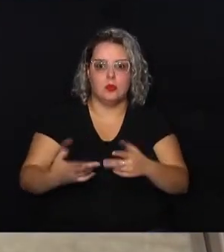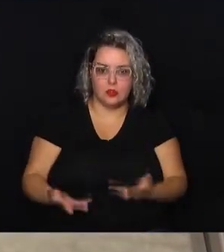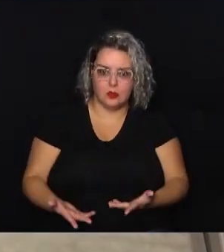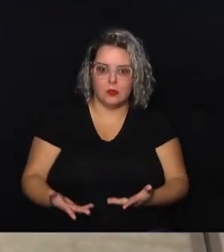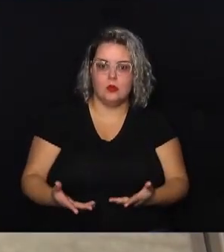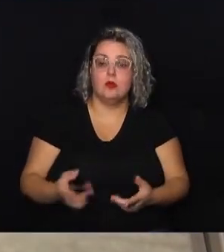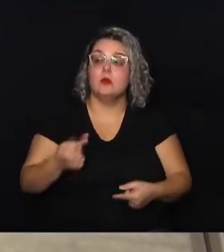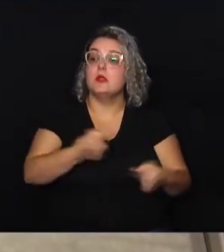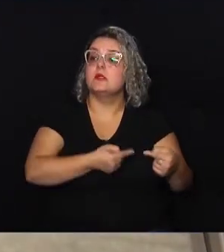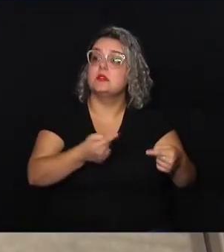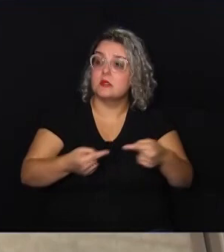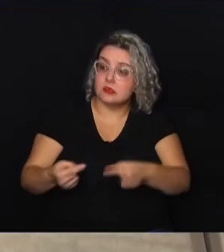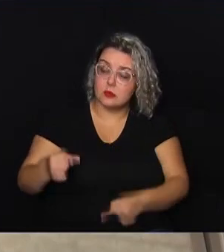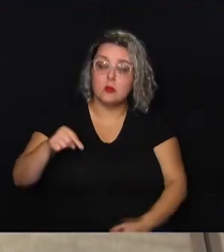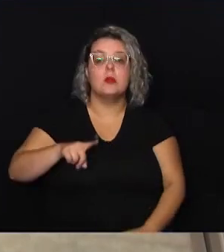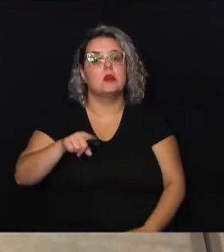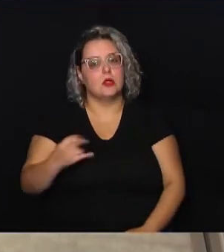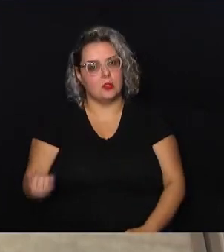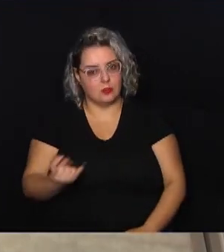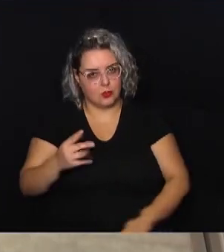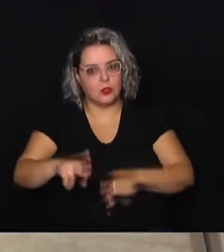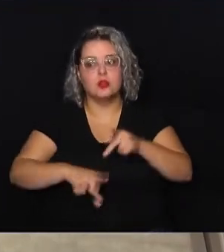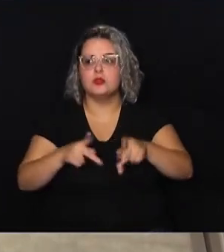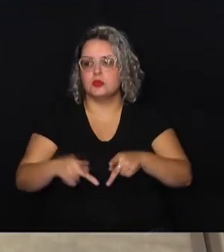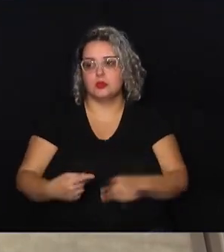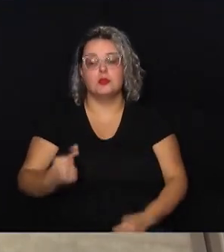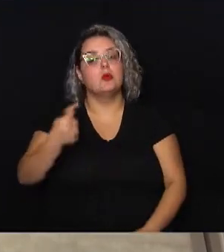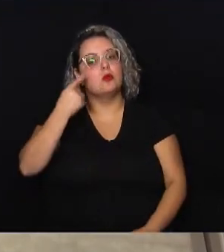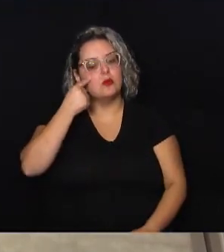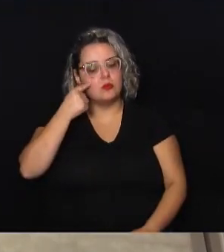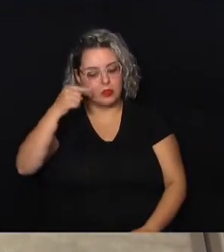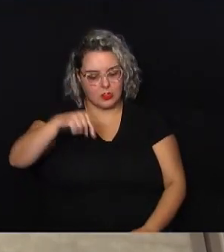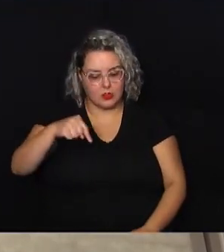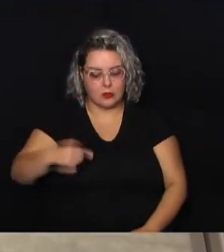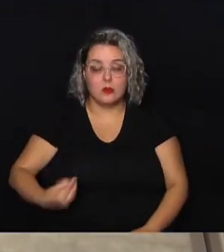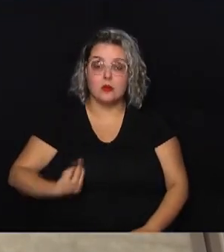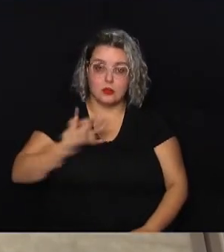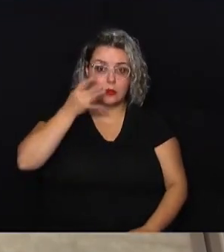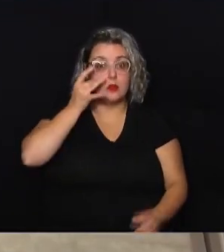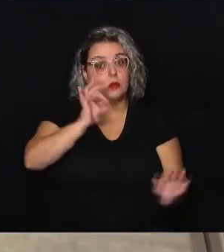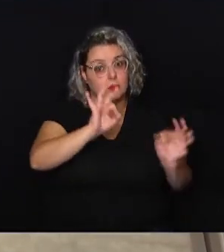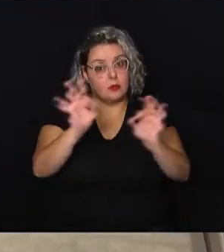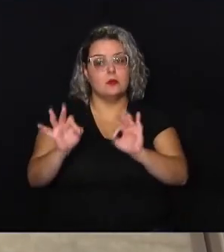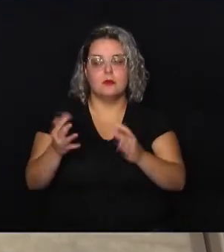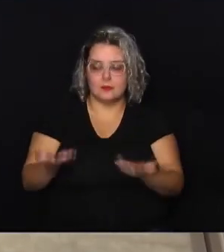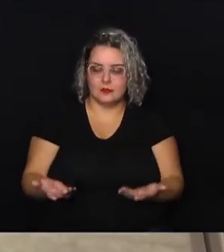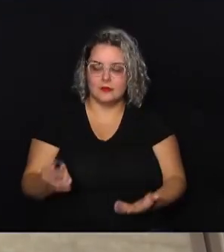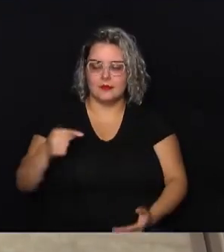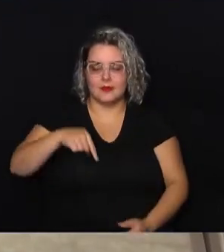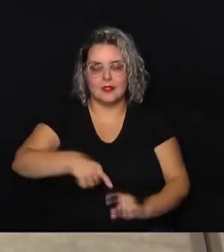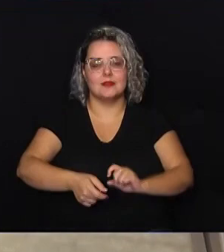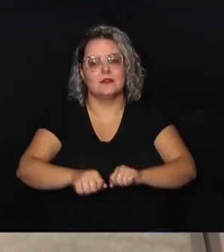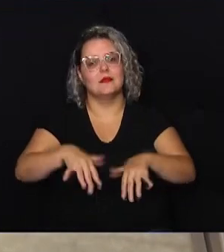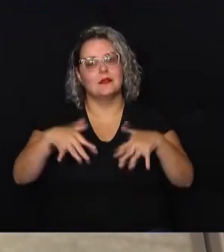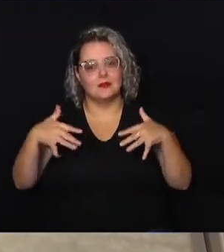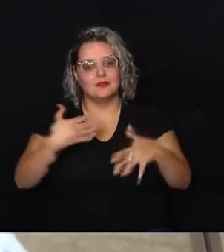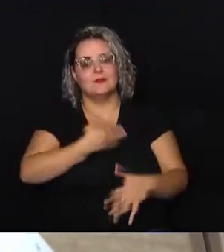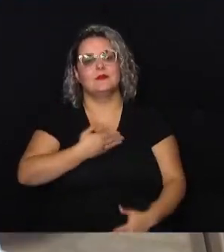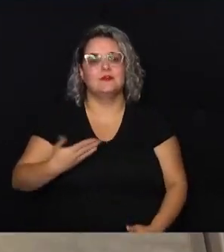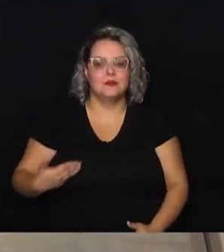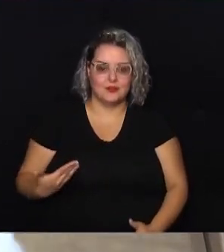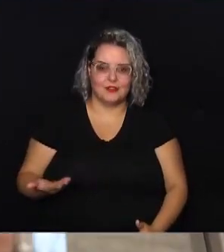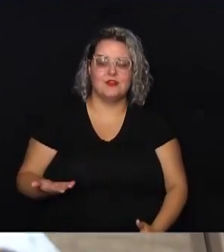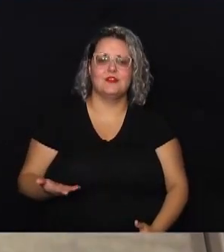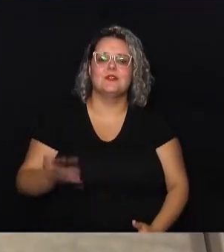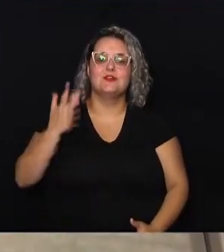ser debatido aqui. É importante que a população compareça ou assista, enfim, prestigie essa nossa audiência